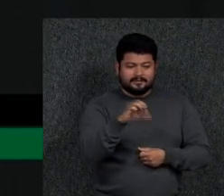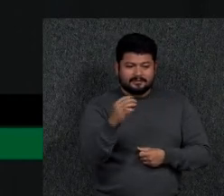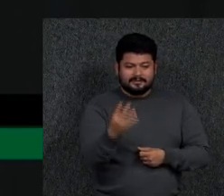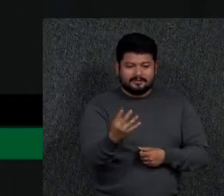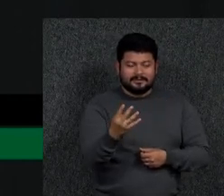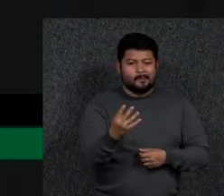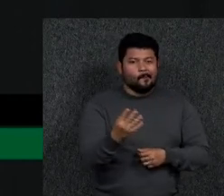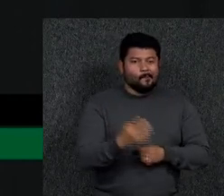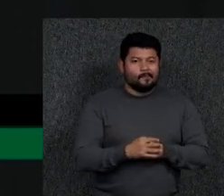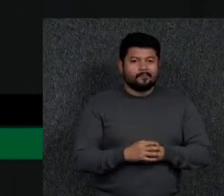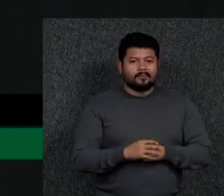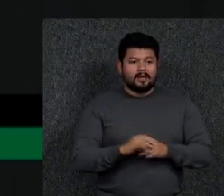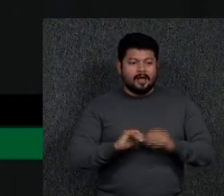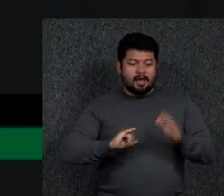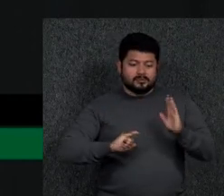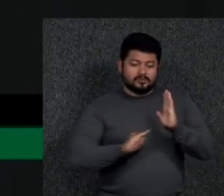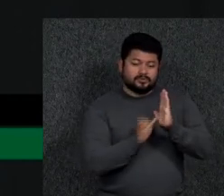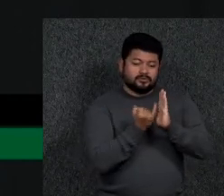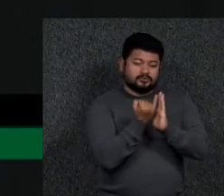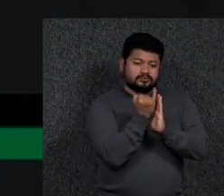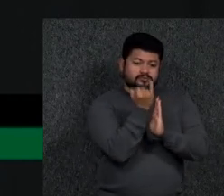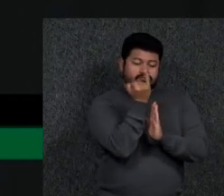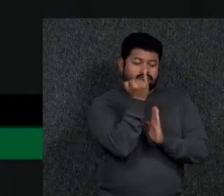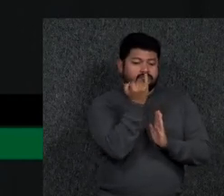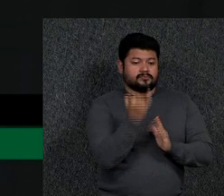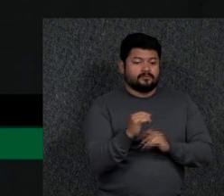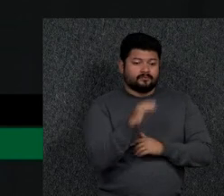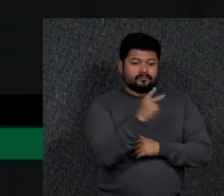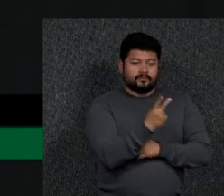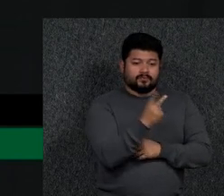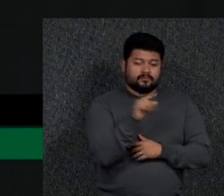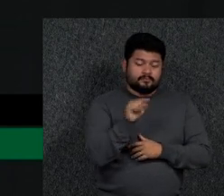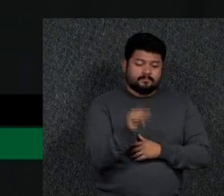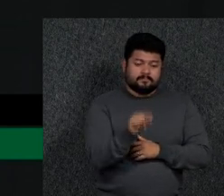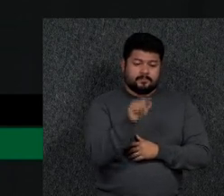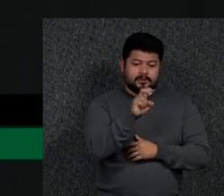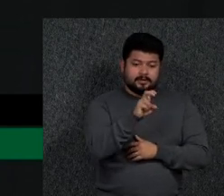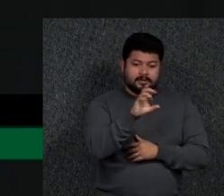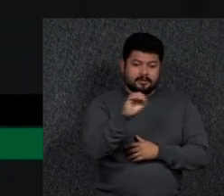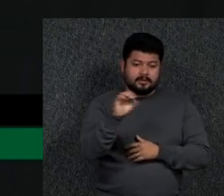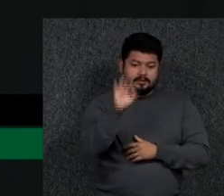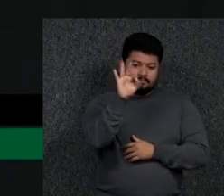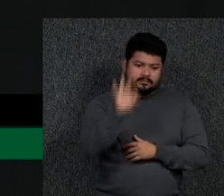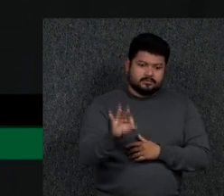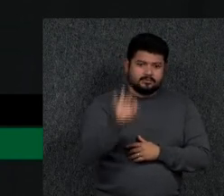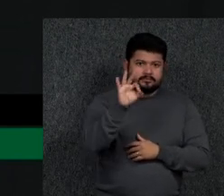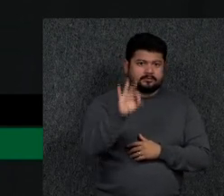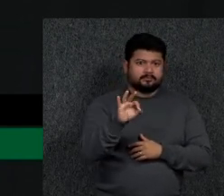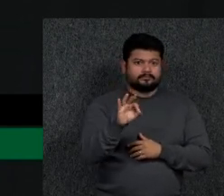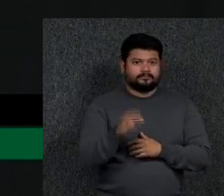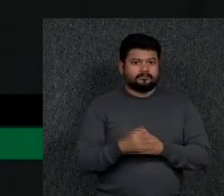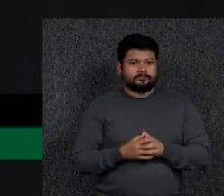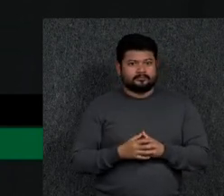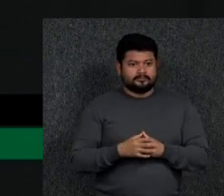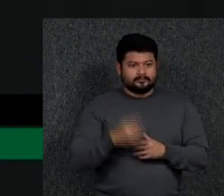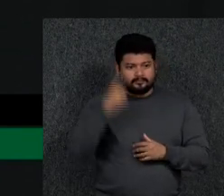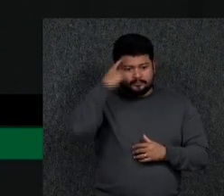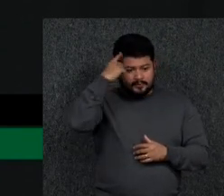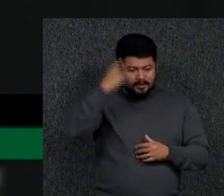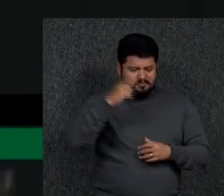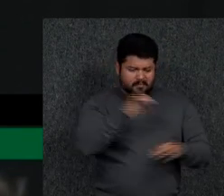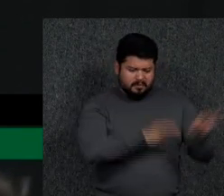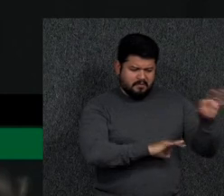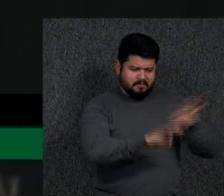essa que veio a se consolidar no país pela estabilização da moeda e, acima de